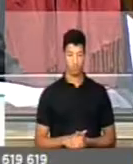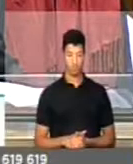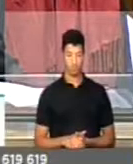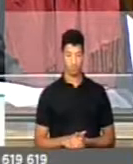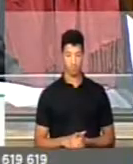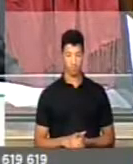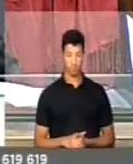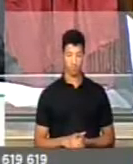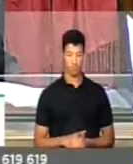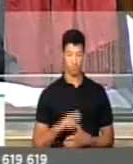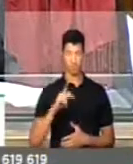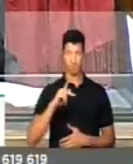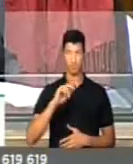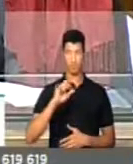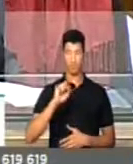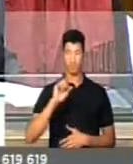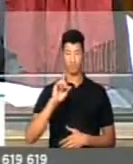Voto.